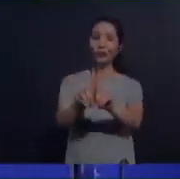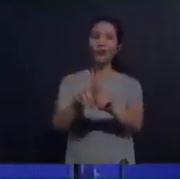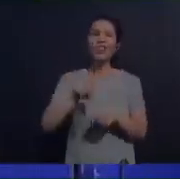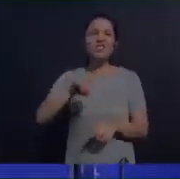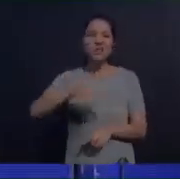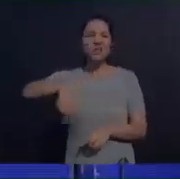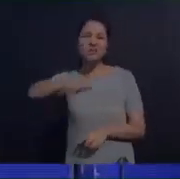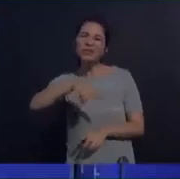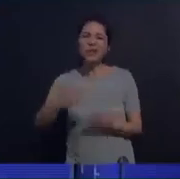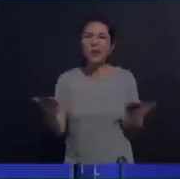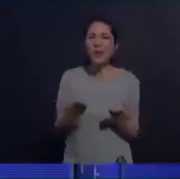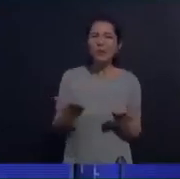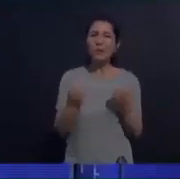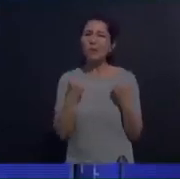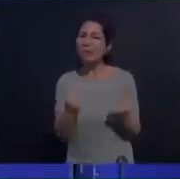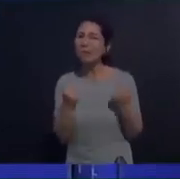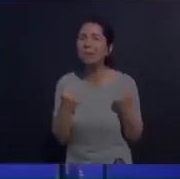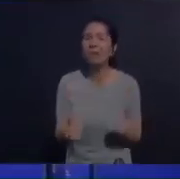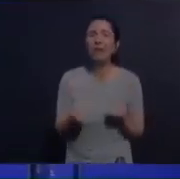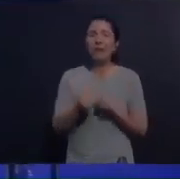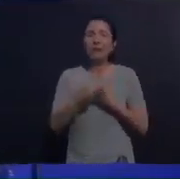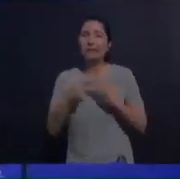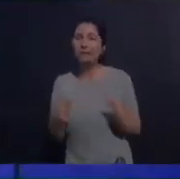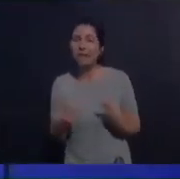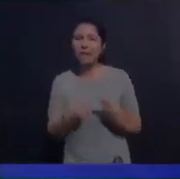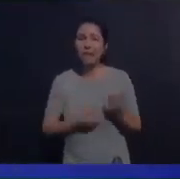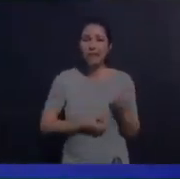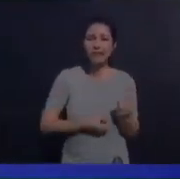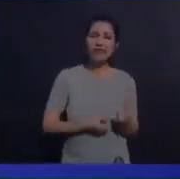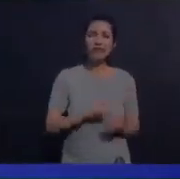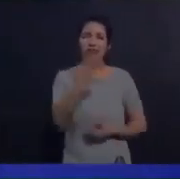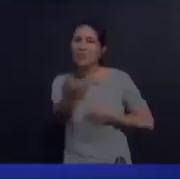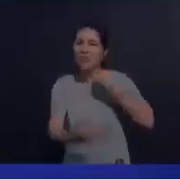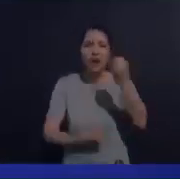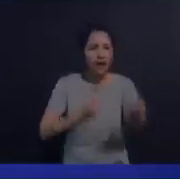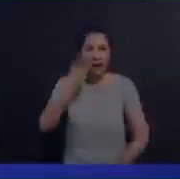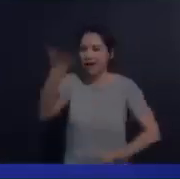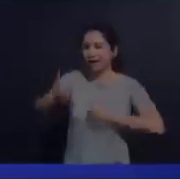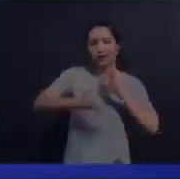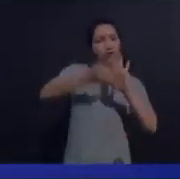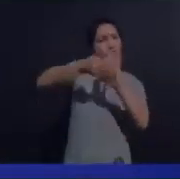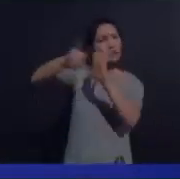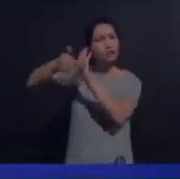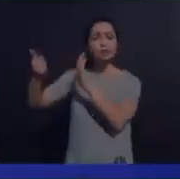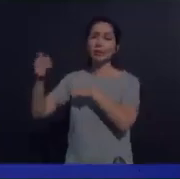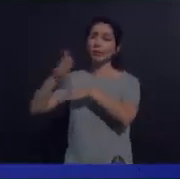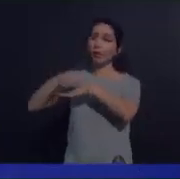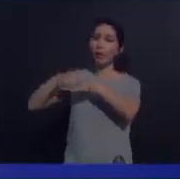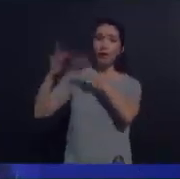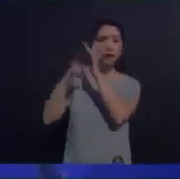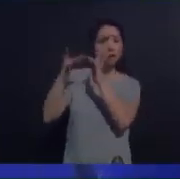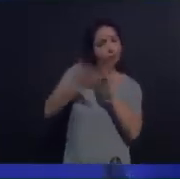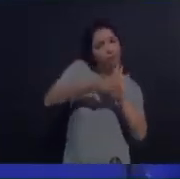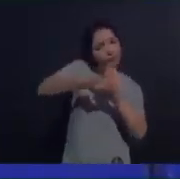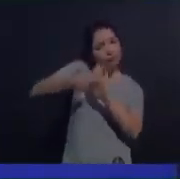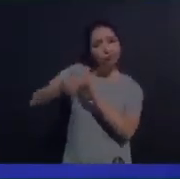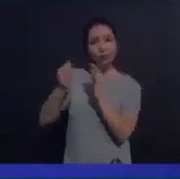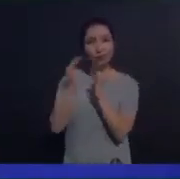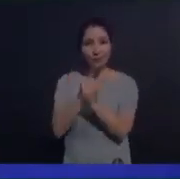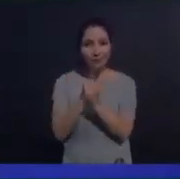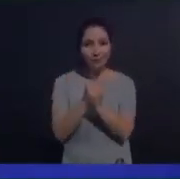algum peso aqui hoje, Jesus te trouxe para tirar esse peso da sua vida, amém?